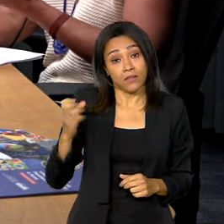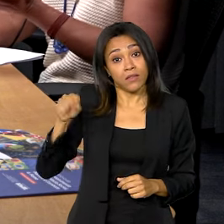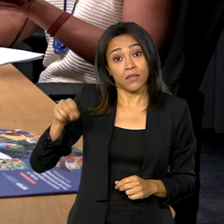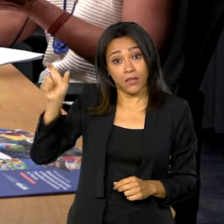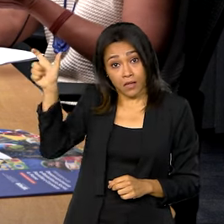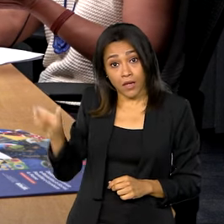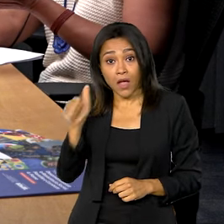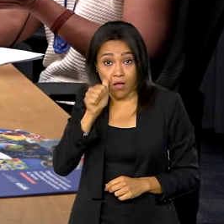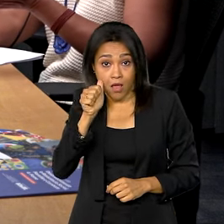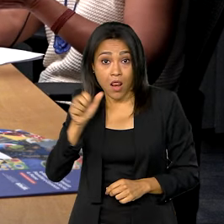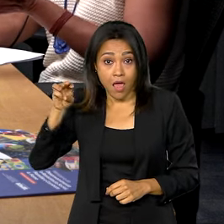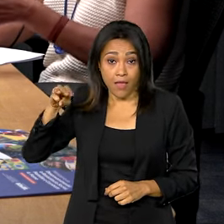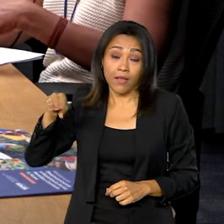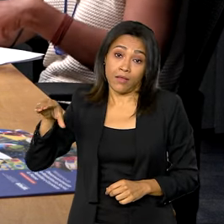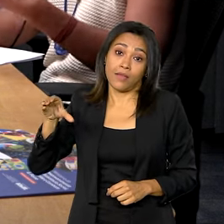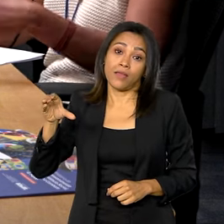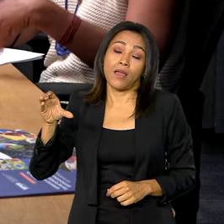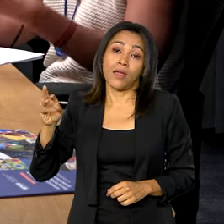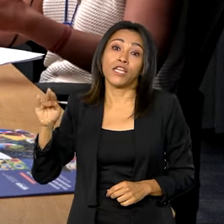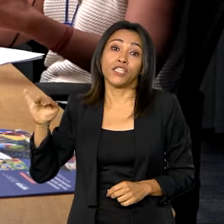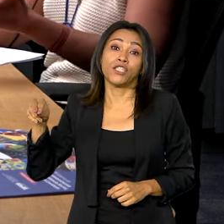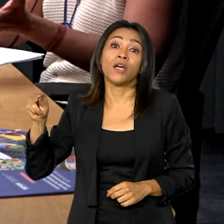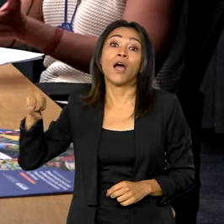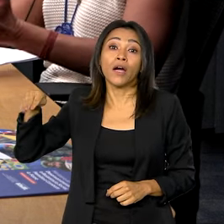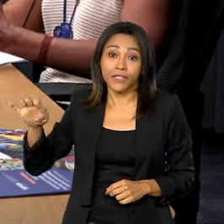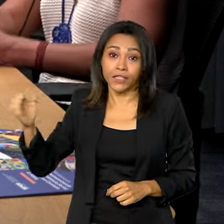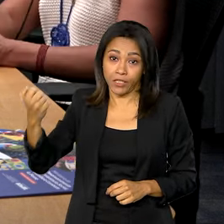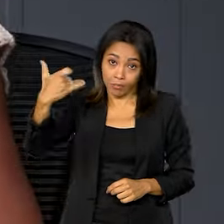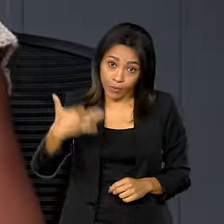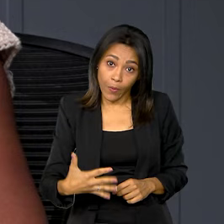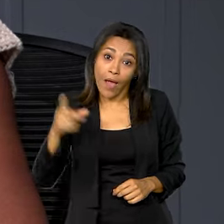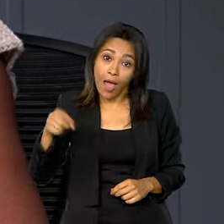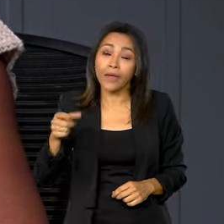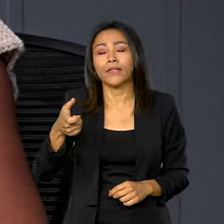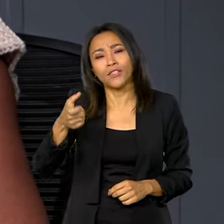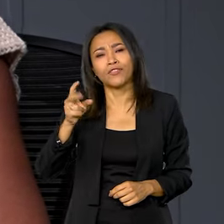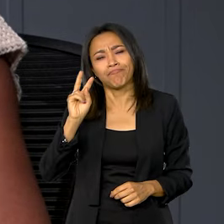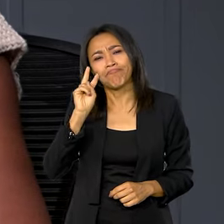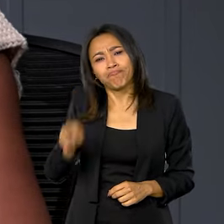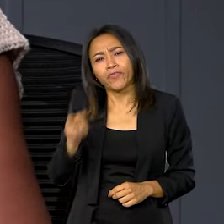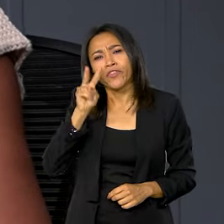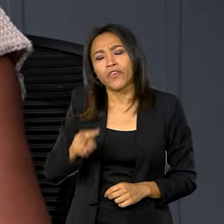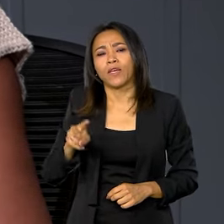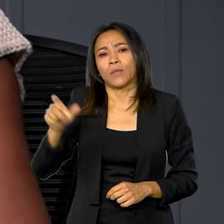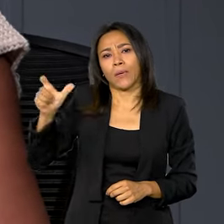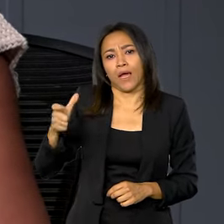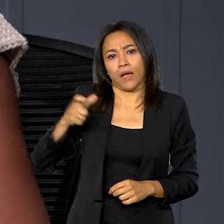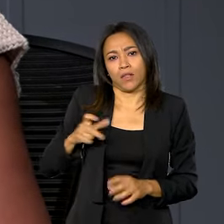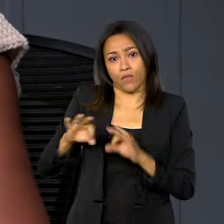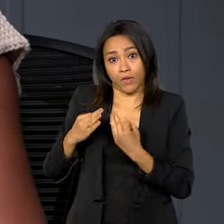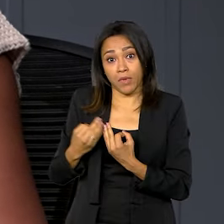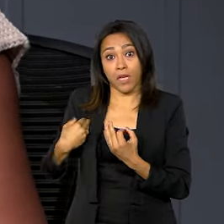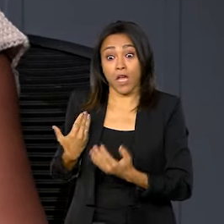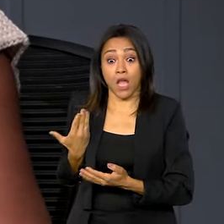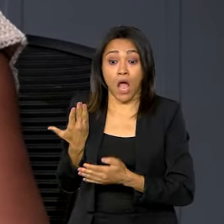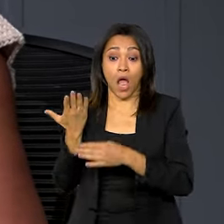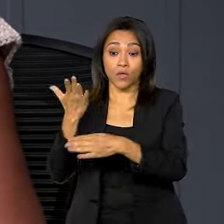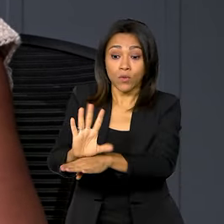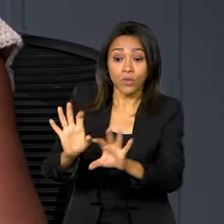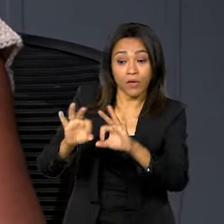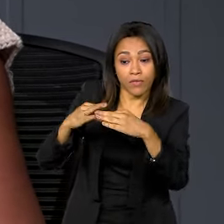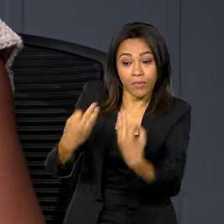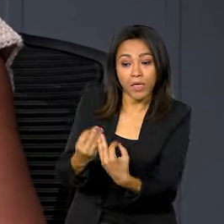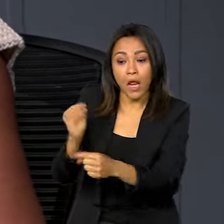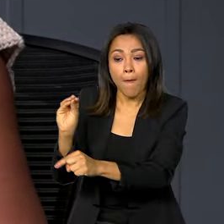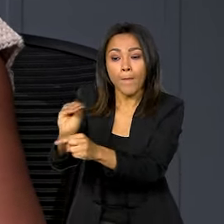fala da Cristiane é exatamente isso que a gente vê diariamente dentro do programa Bolsa Família é o benefício chegando e fazendo uma proteção